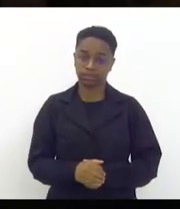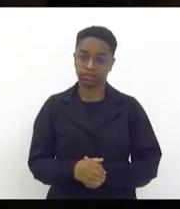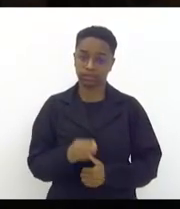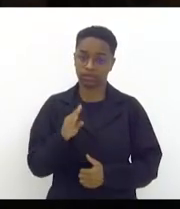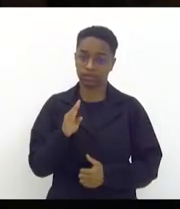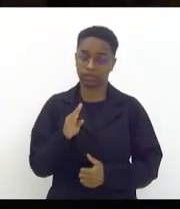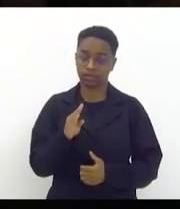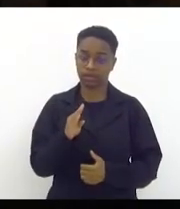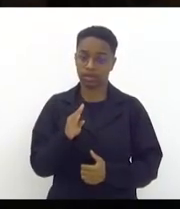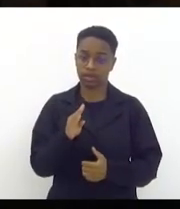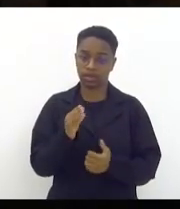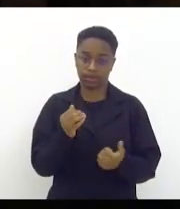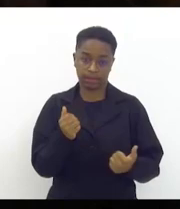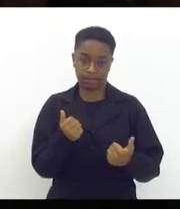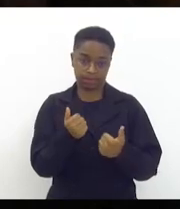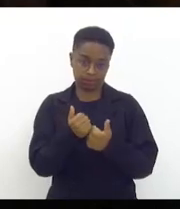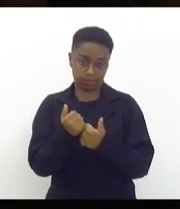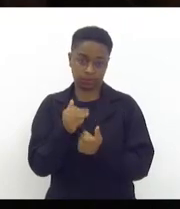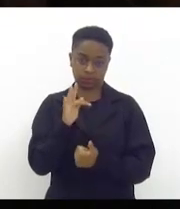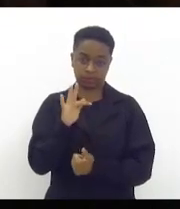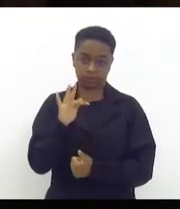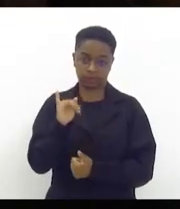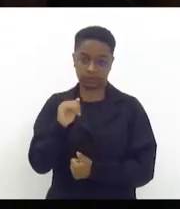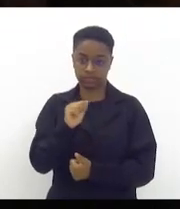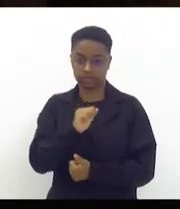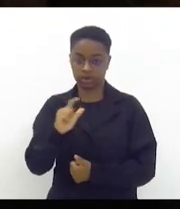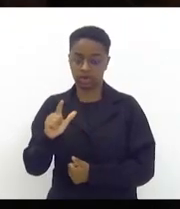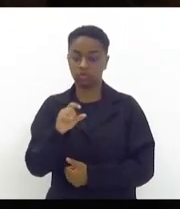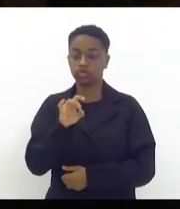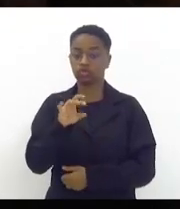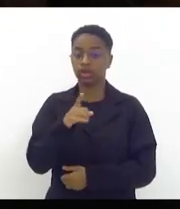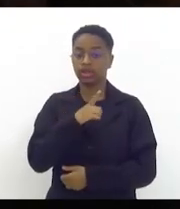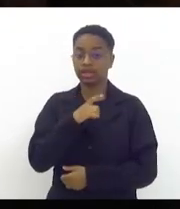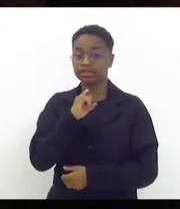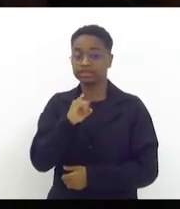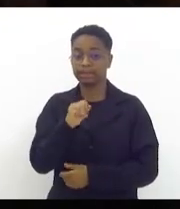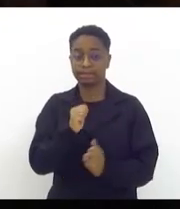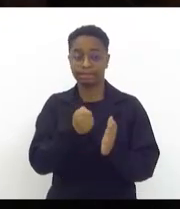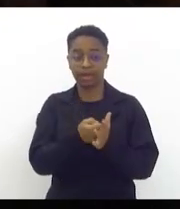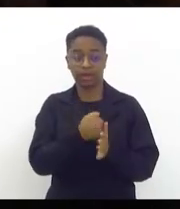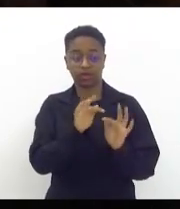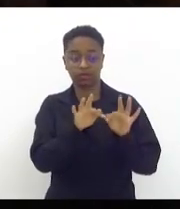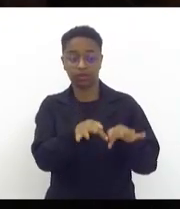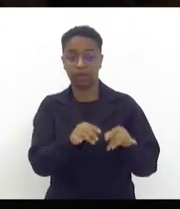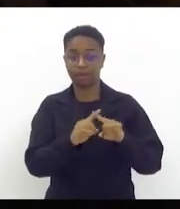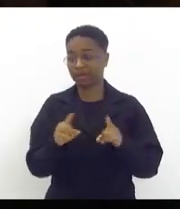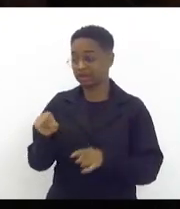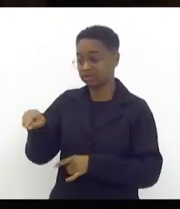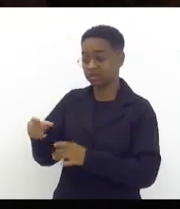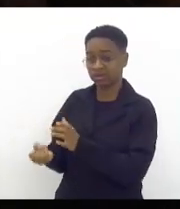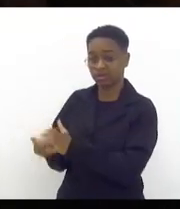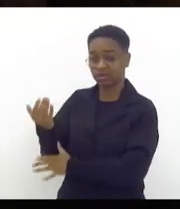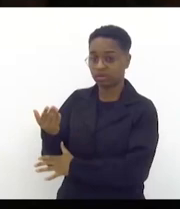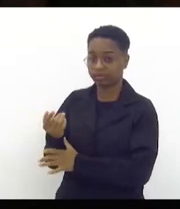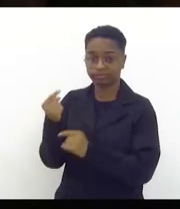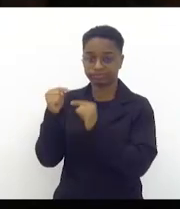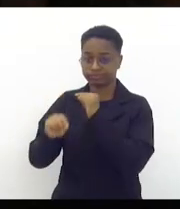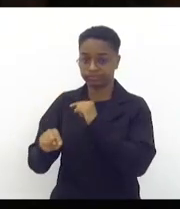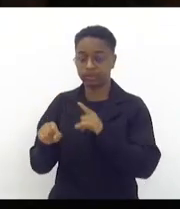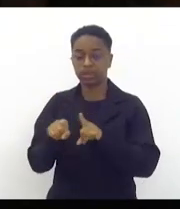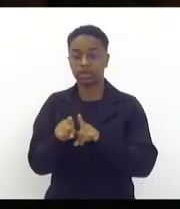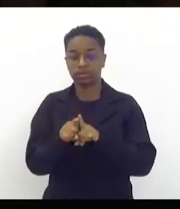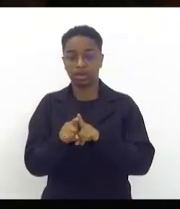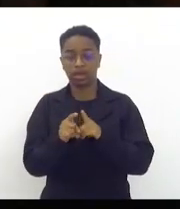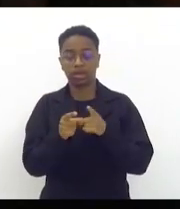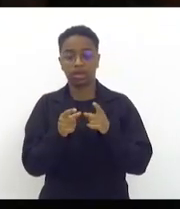fiscal só pode existir com tributo cobrado no destino. Na origem, perde o sentido. E a reforma